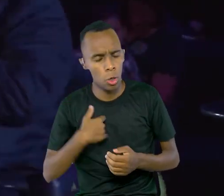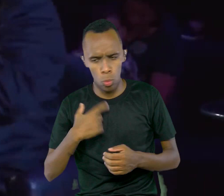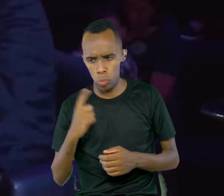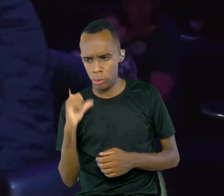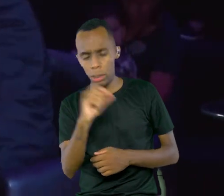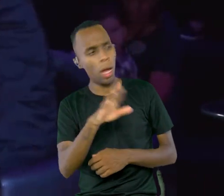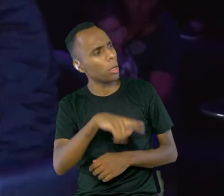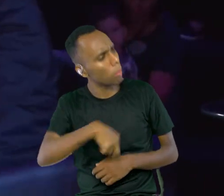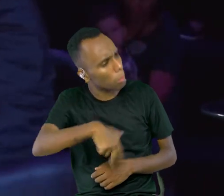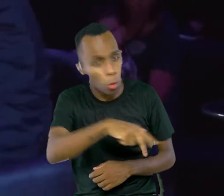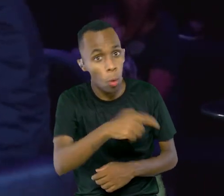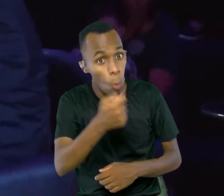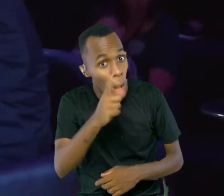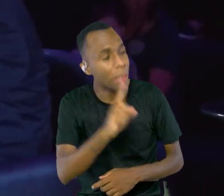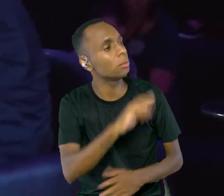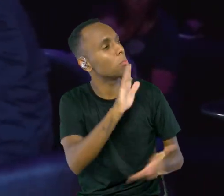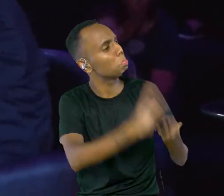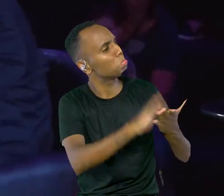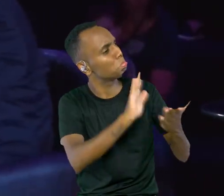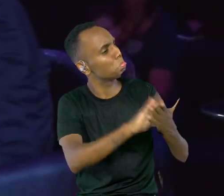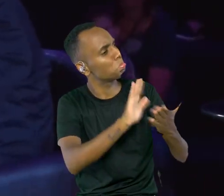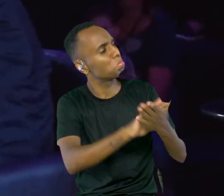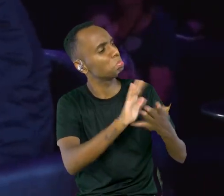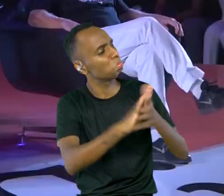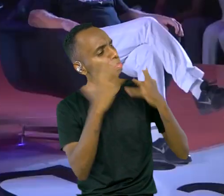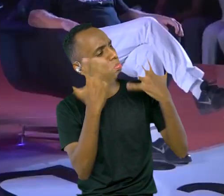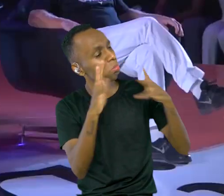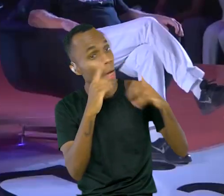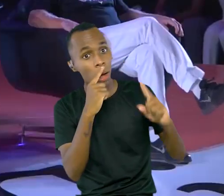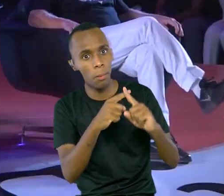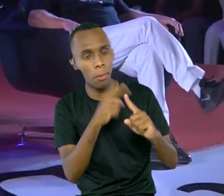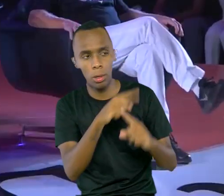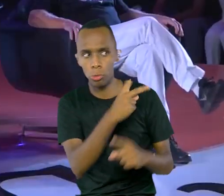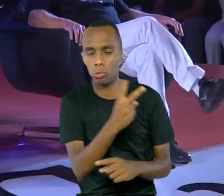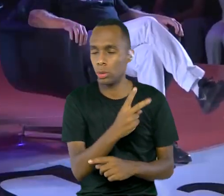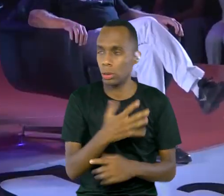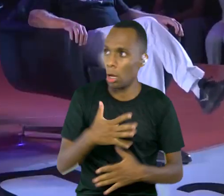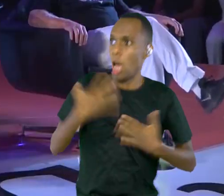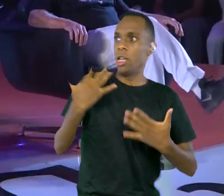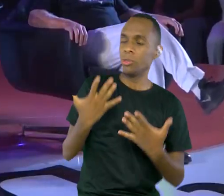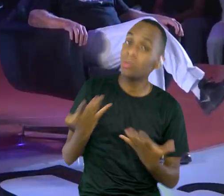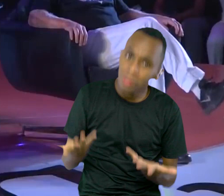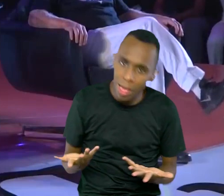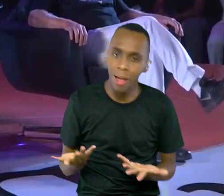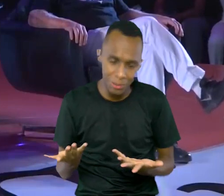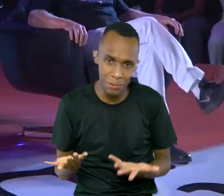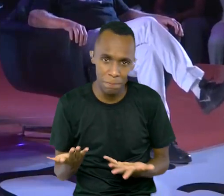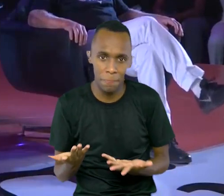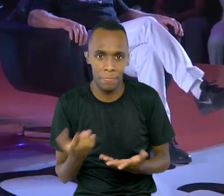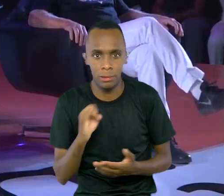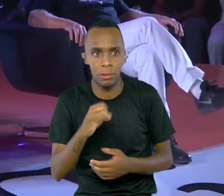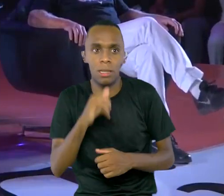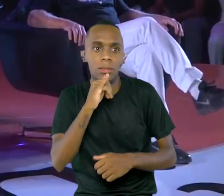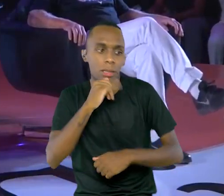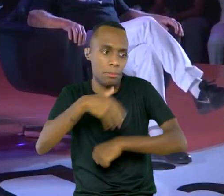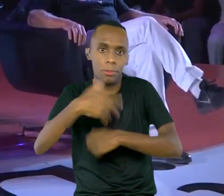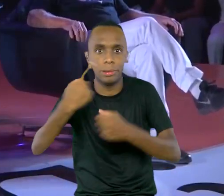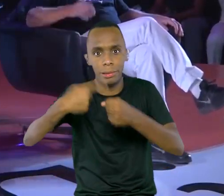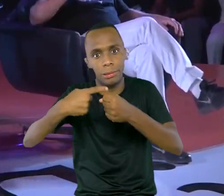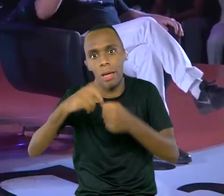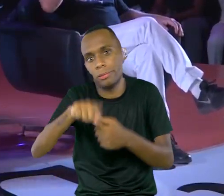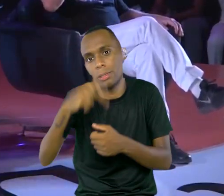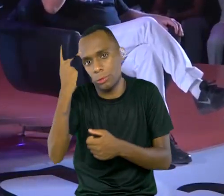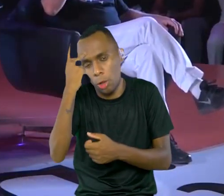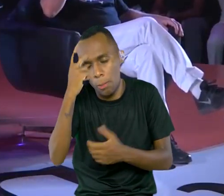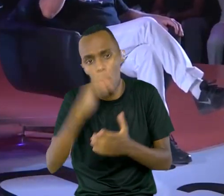Eu só não saí do carro e bati palma, aplaudi porque eles iam infartar se eu fizesse isso numa